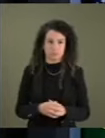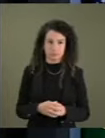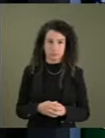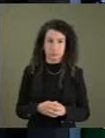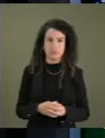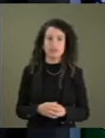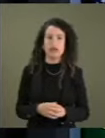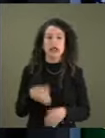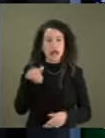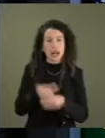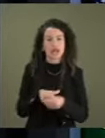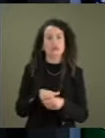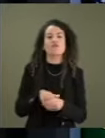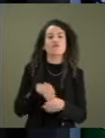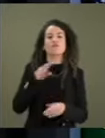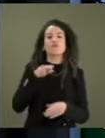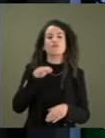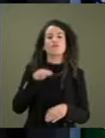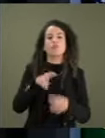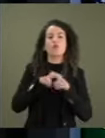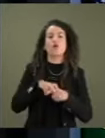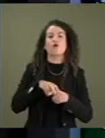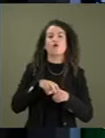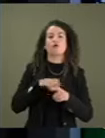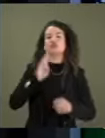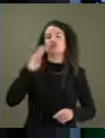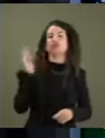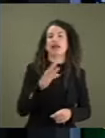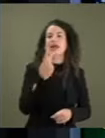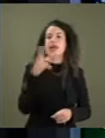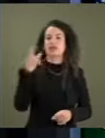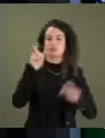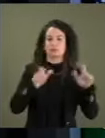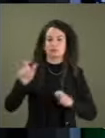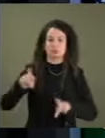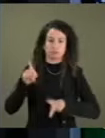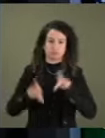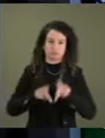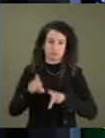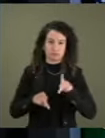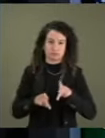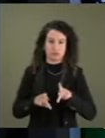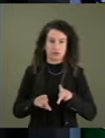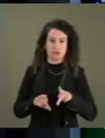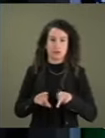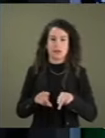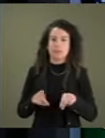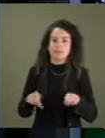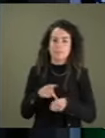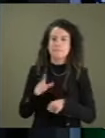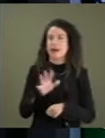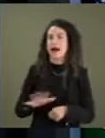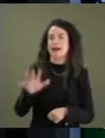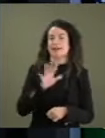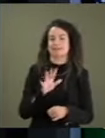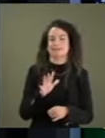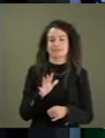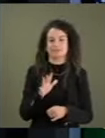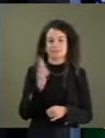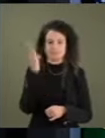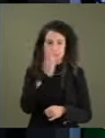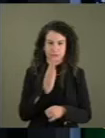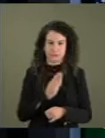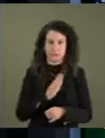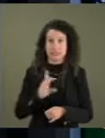voto direto dos brasileiros, dessa nação fantástica. Que Deus